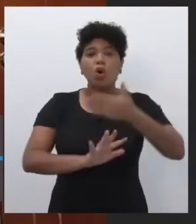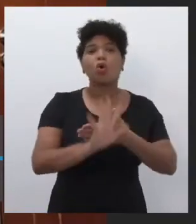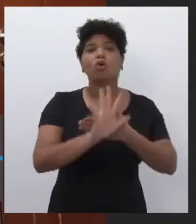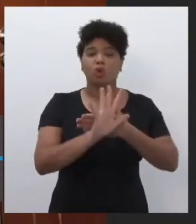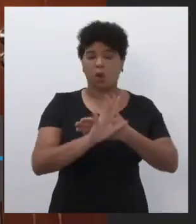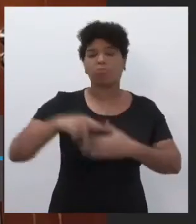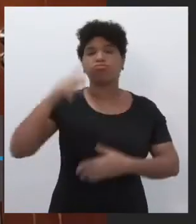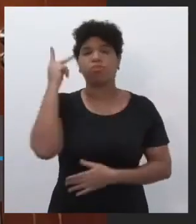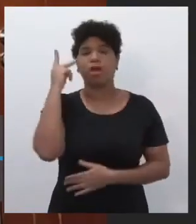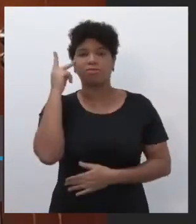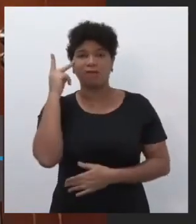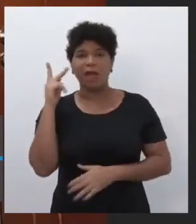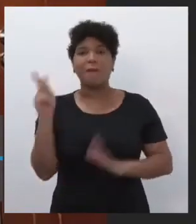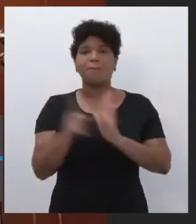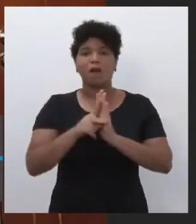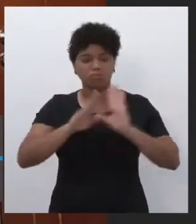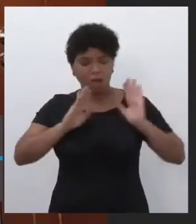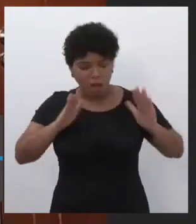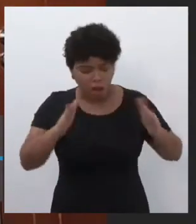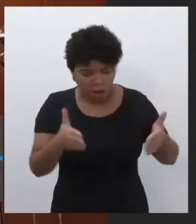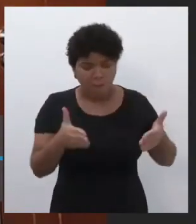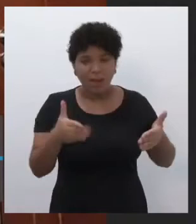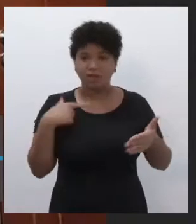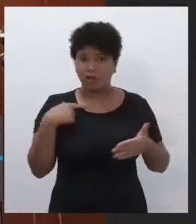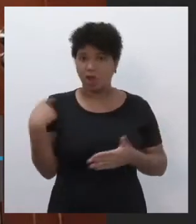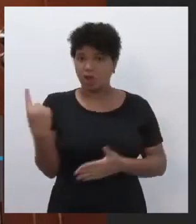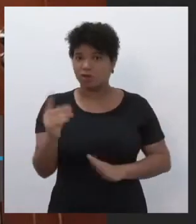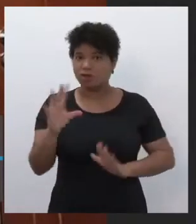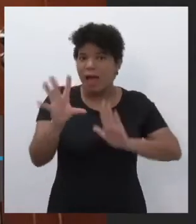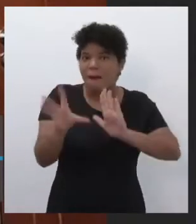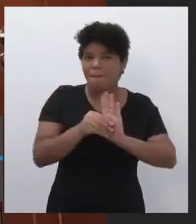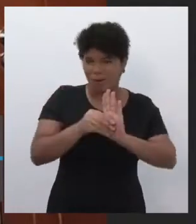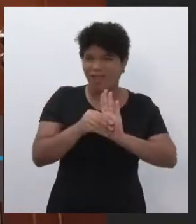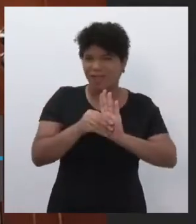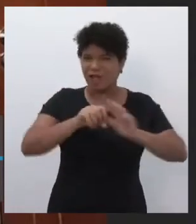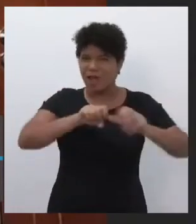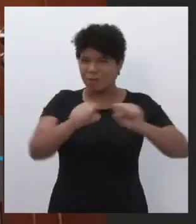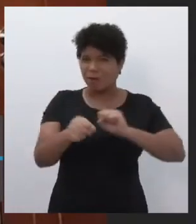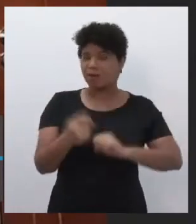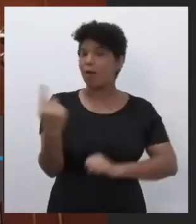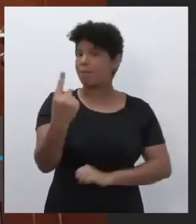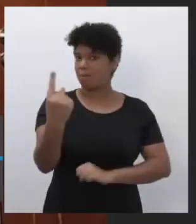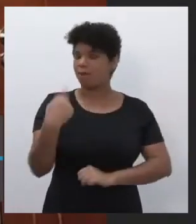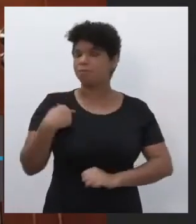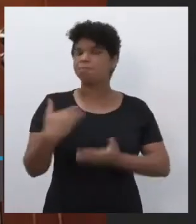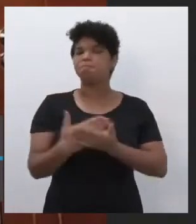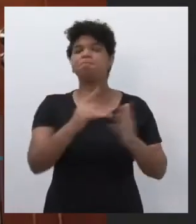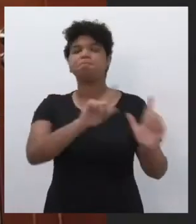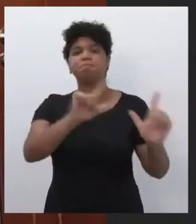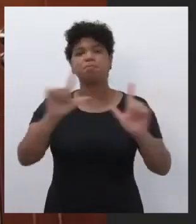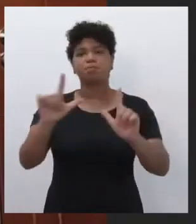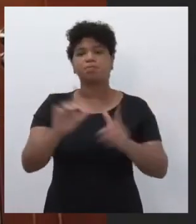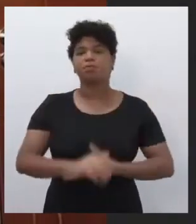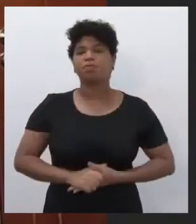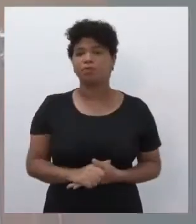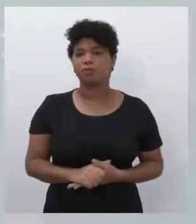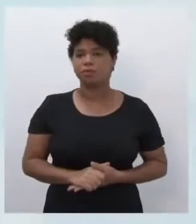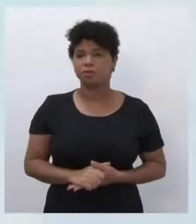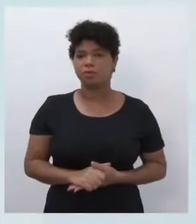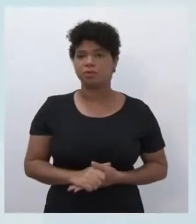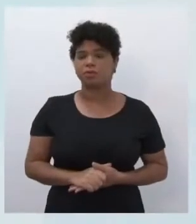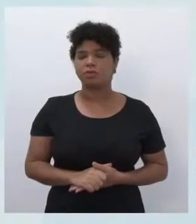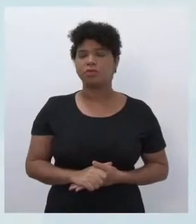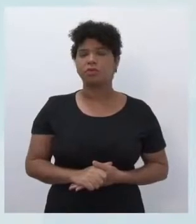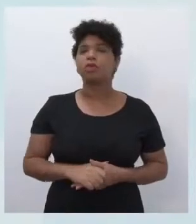elas explicificam a nossa abordagem nessa formação. Então pode colocar a primeira, que é valorizar